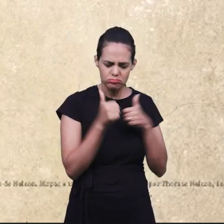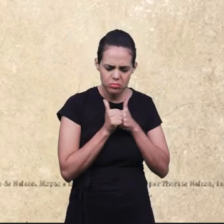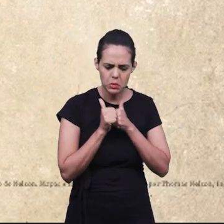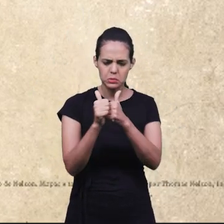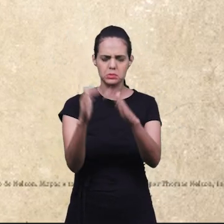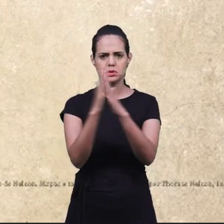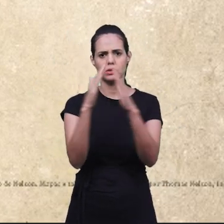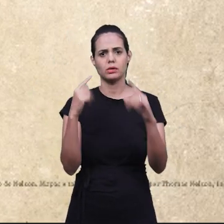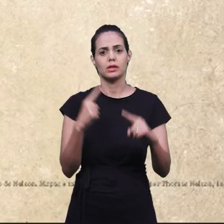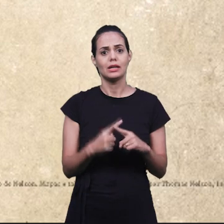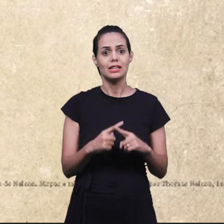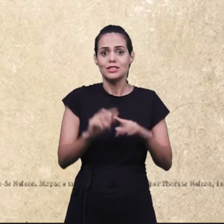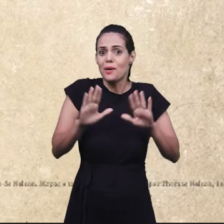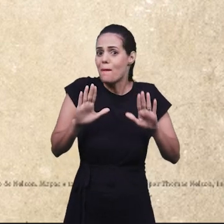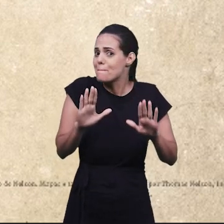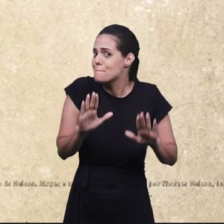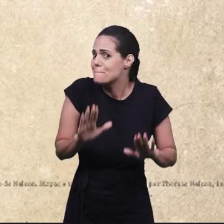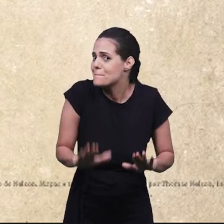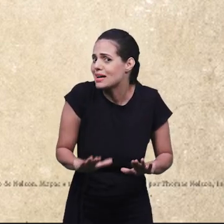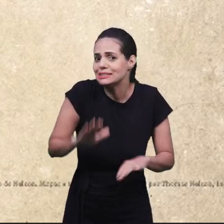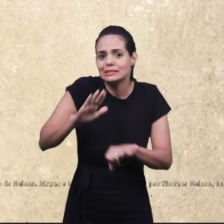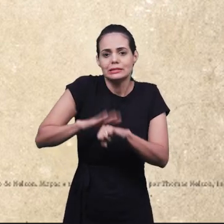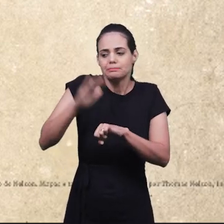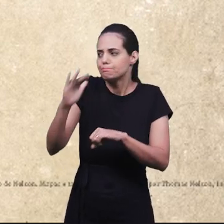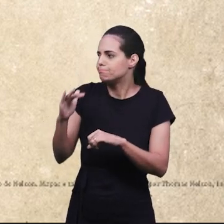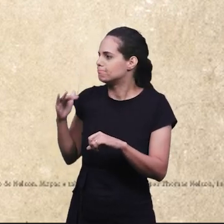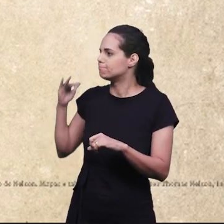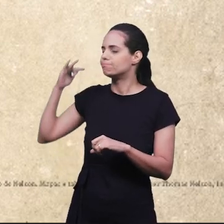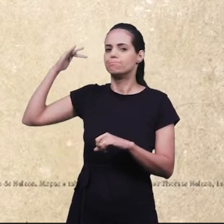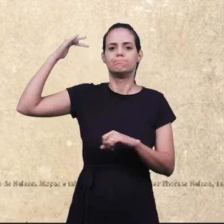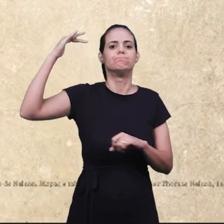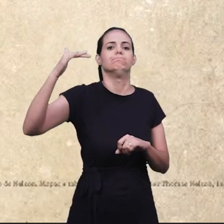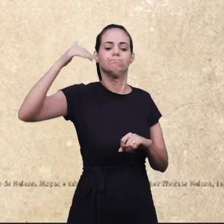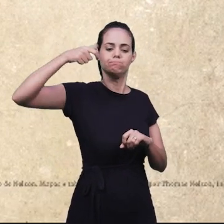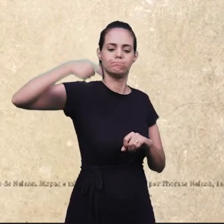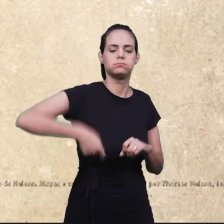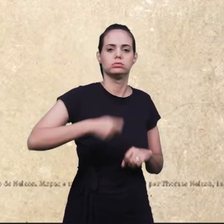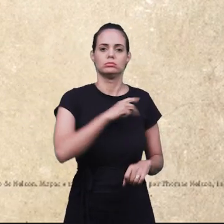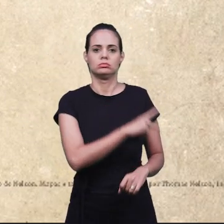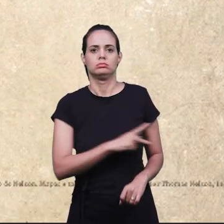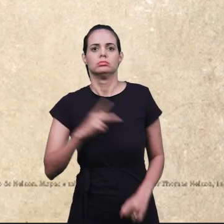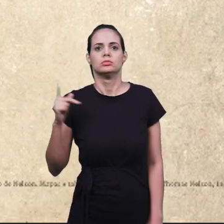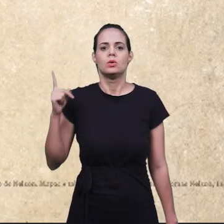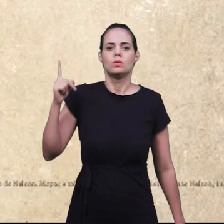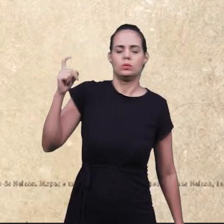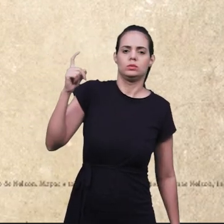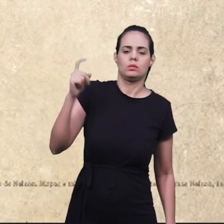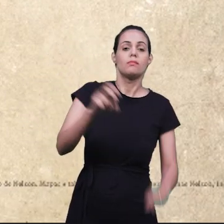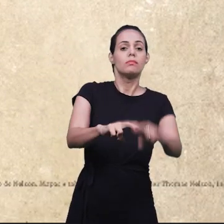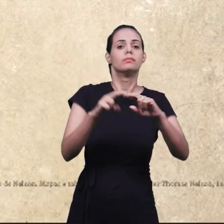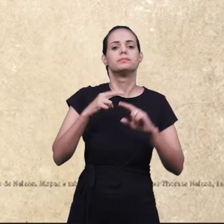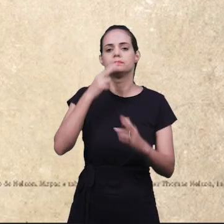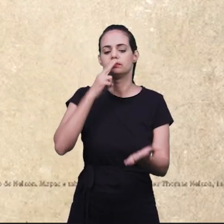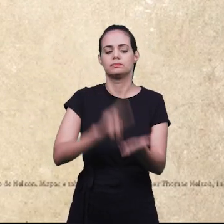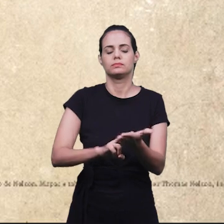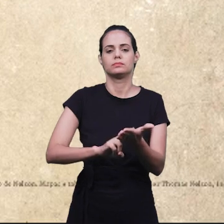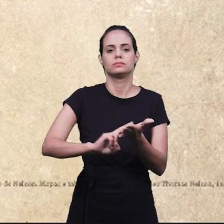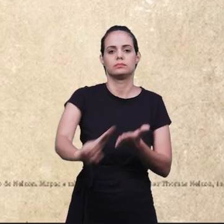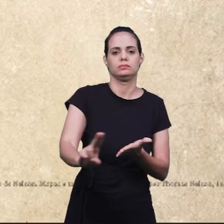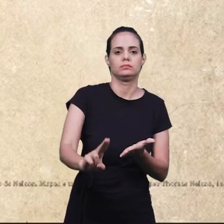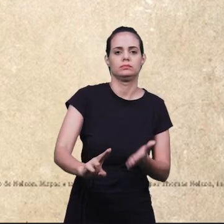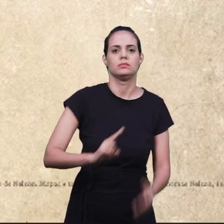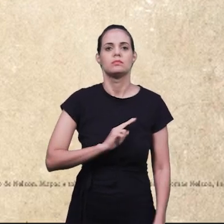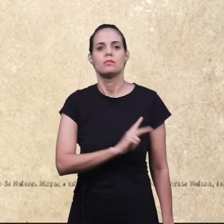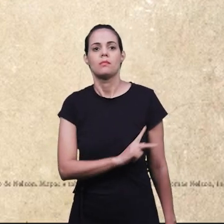conduziam as igrejas, mas ninguém tinha uma autoridade tão grande como a de Paulo para dizer o que se deveria fazer. Aliás, através